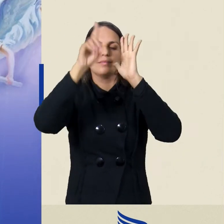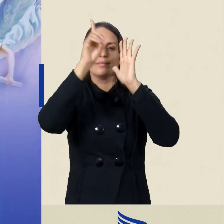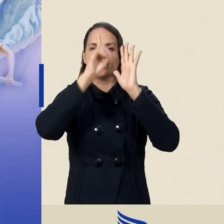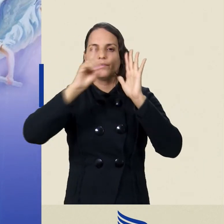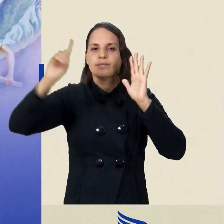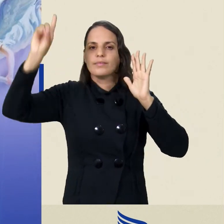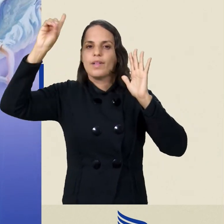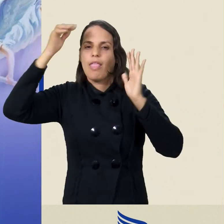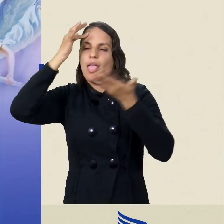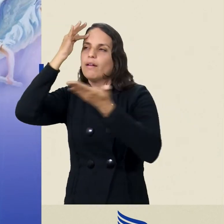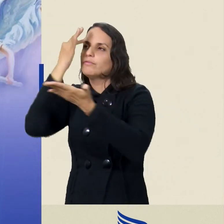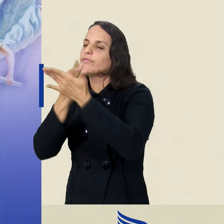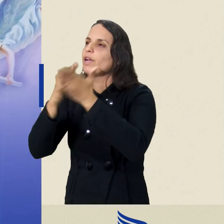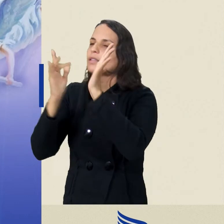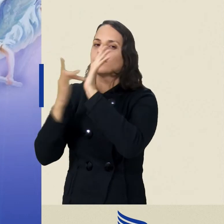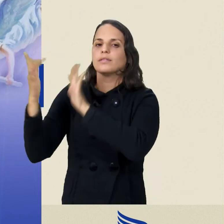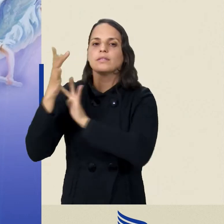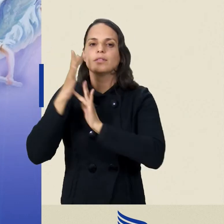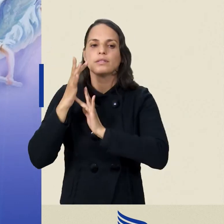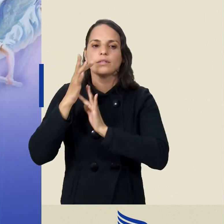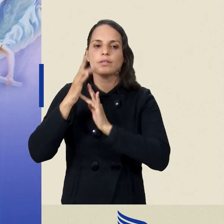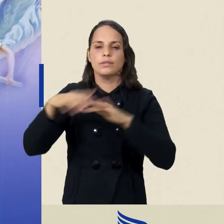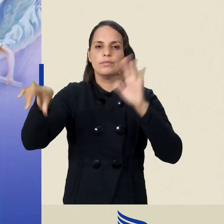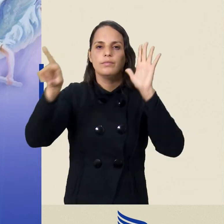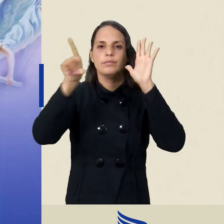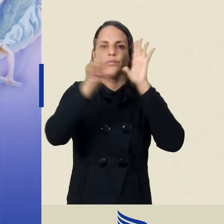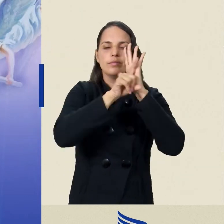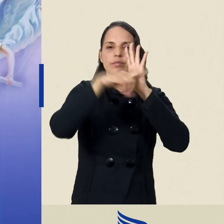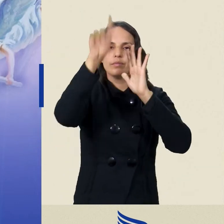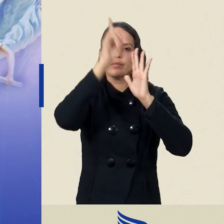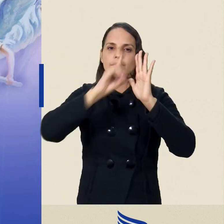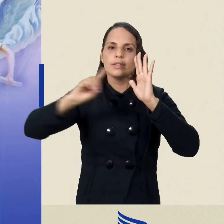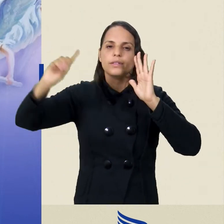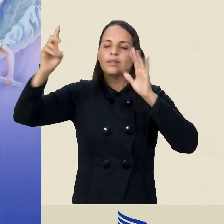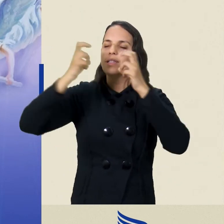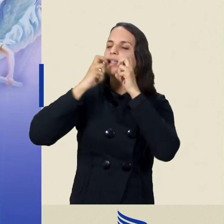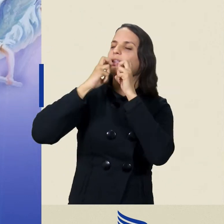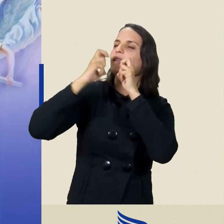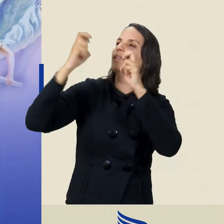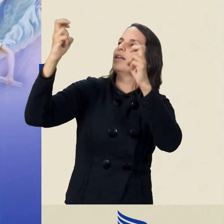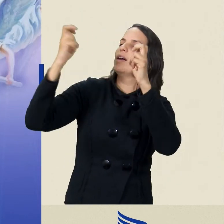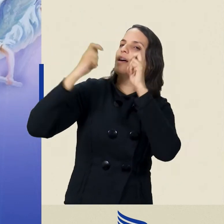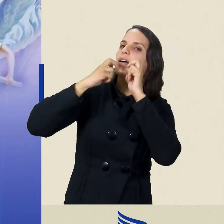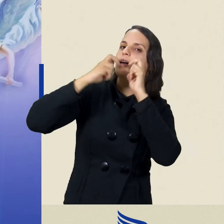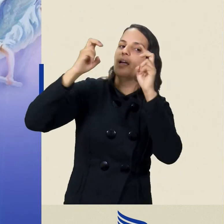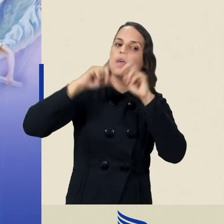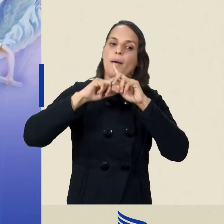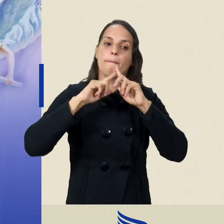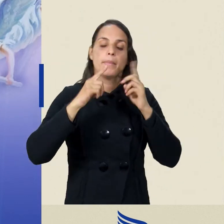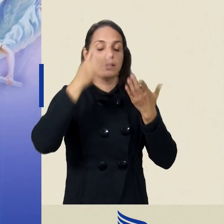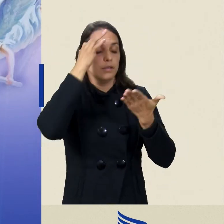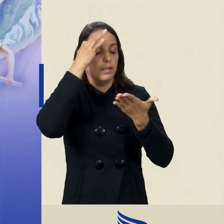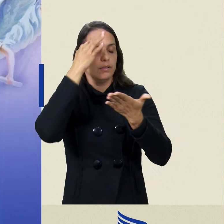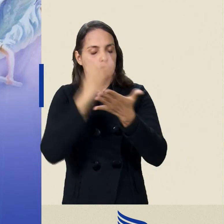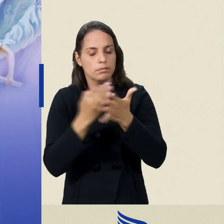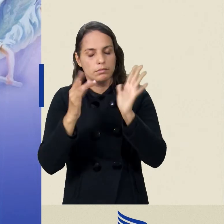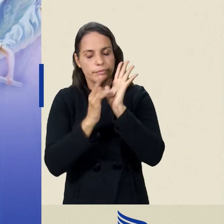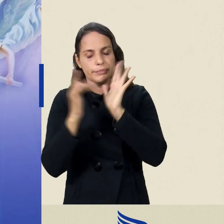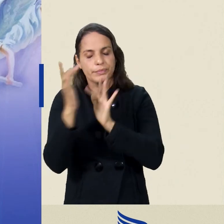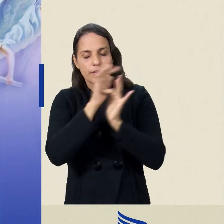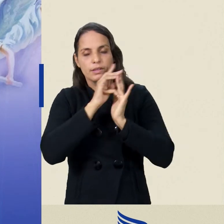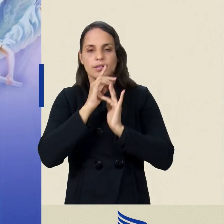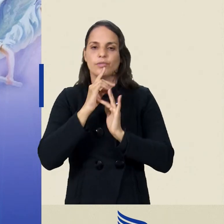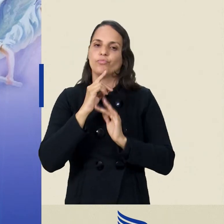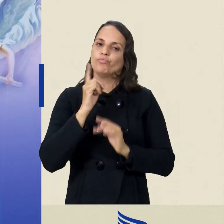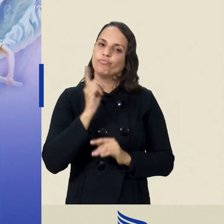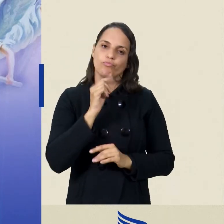de Jesus Cristo. Os mandamentos de Deus têm sido proclamados, mas a fé de Jesus Cristo não tem sido